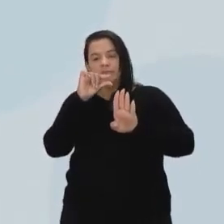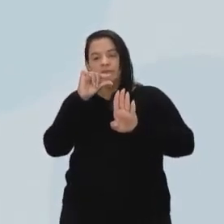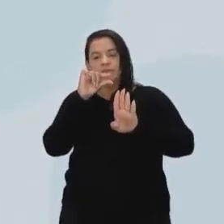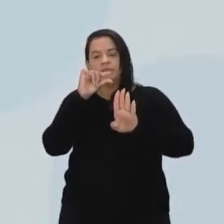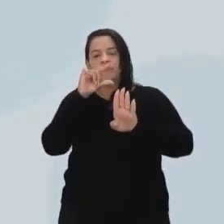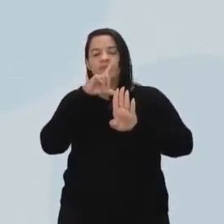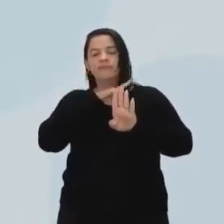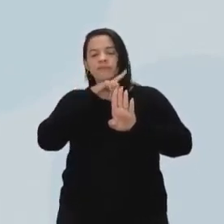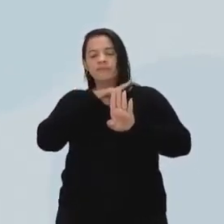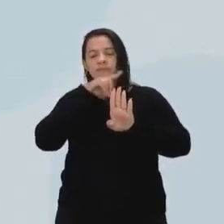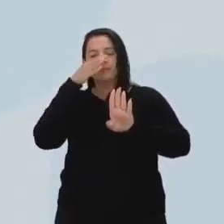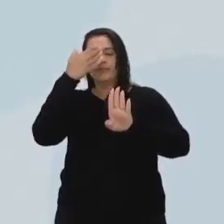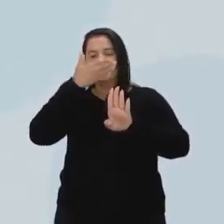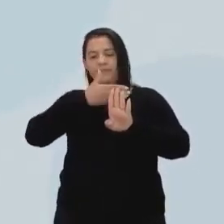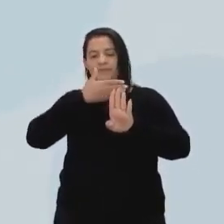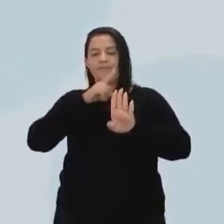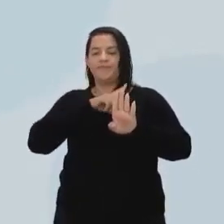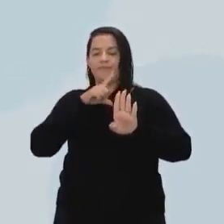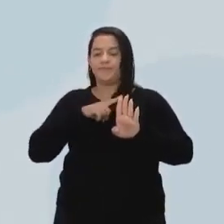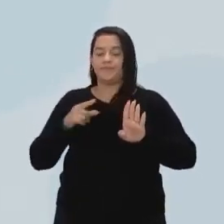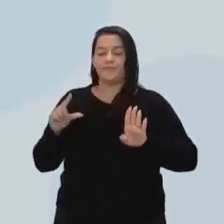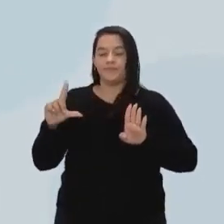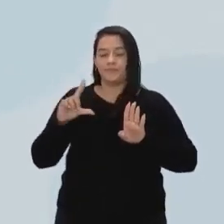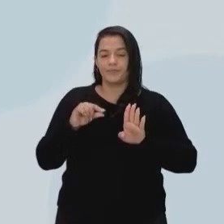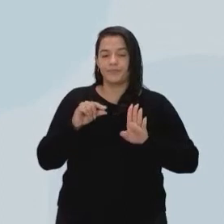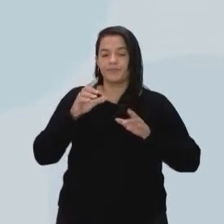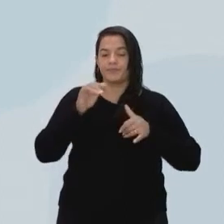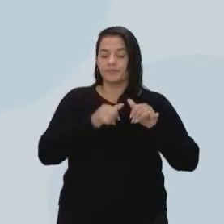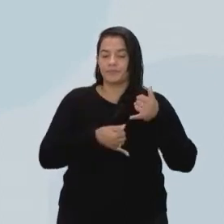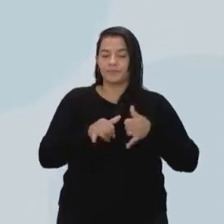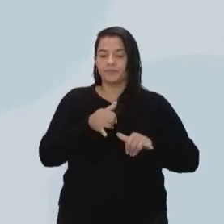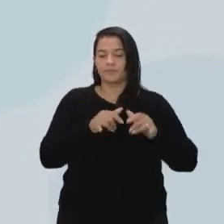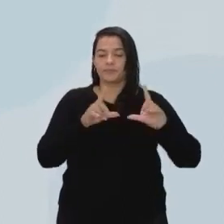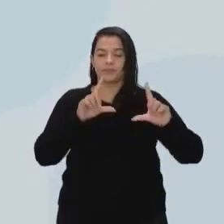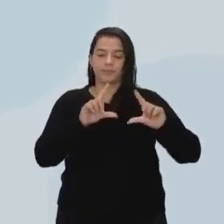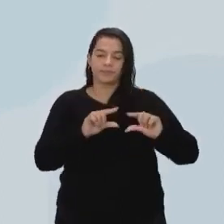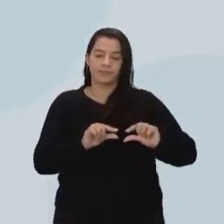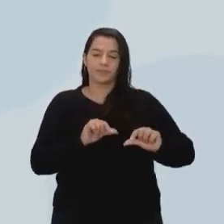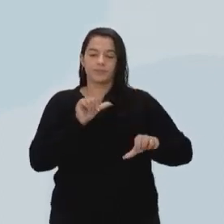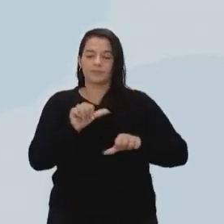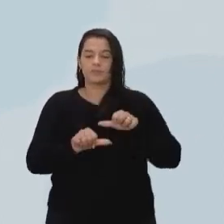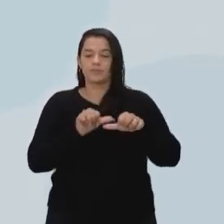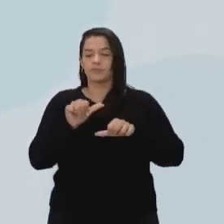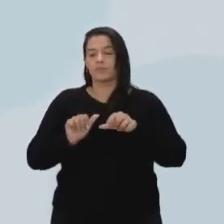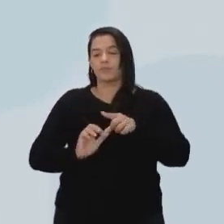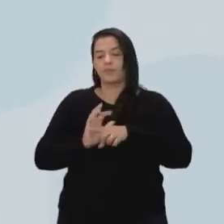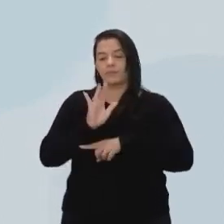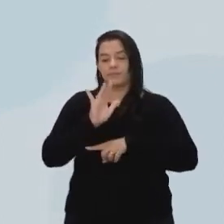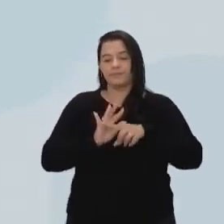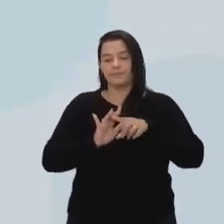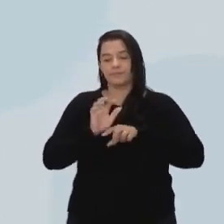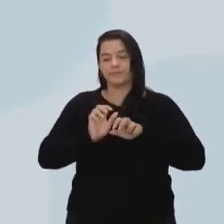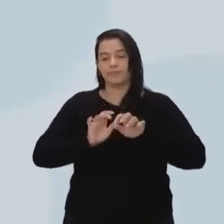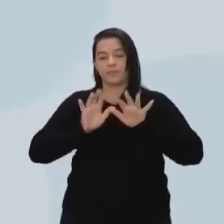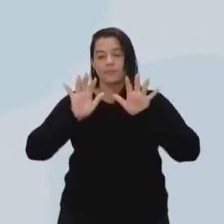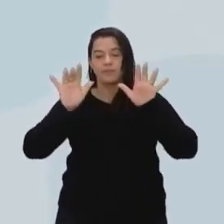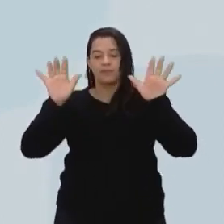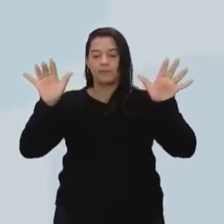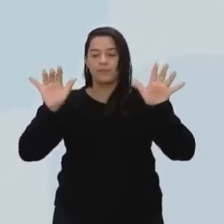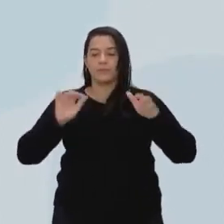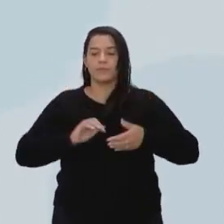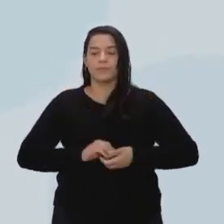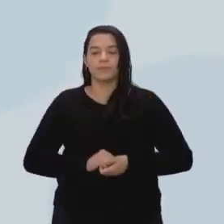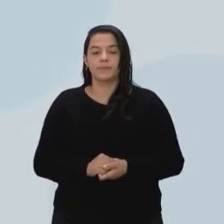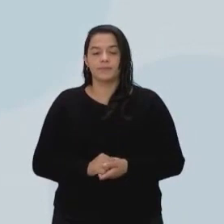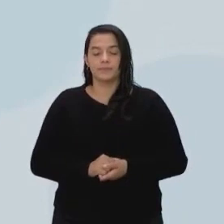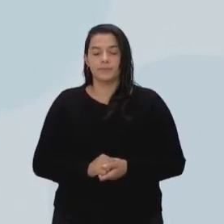uma diminuição da massa, porque uma certa massa de calcário vai ser transformado em gás carbônico, que é liberado no